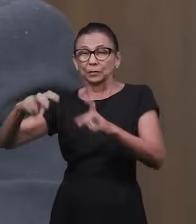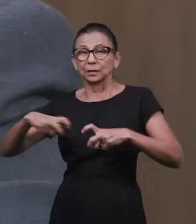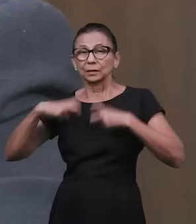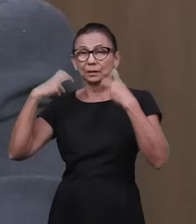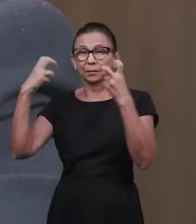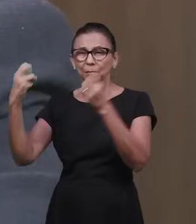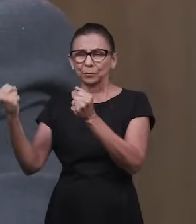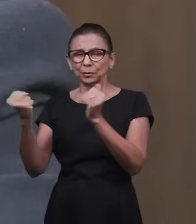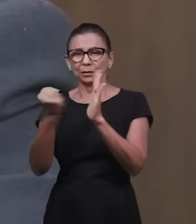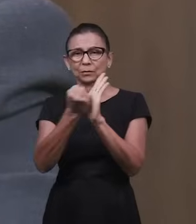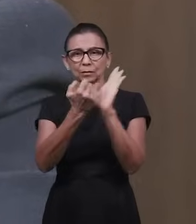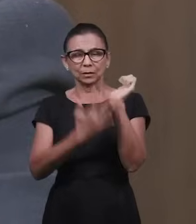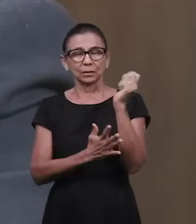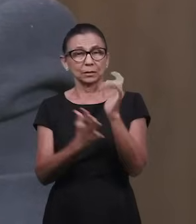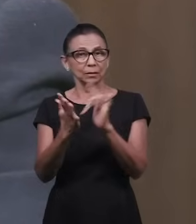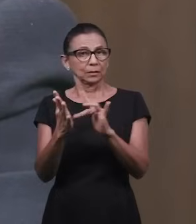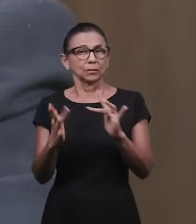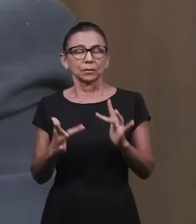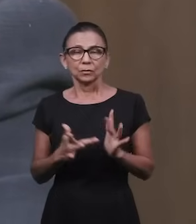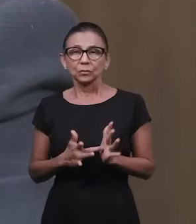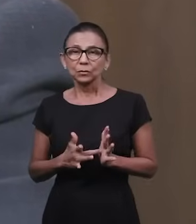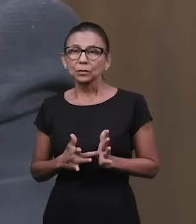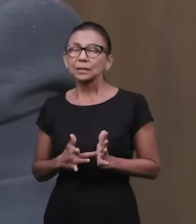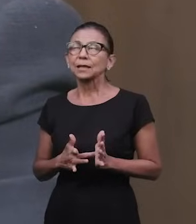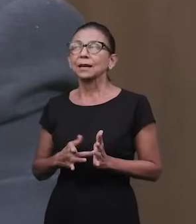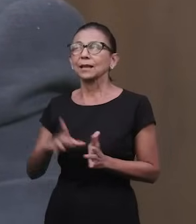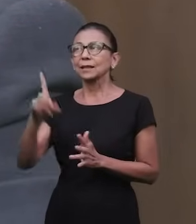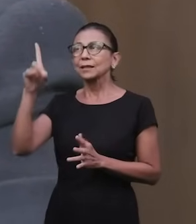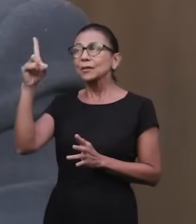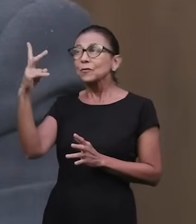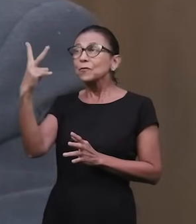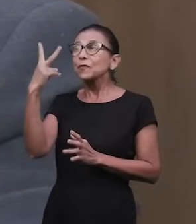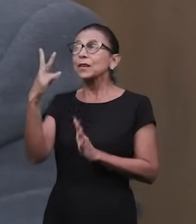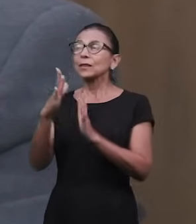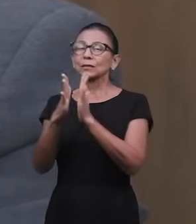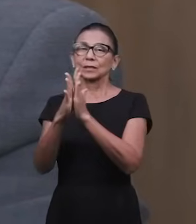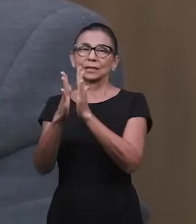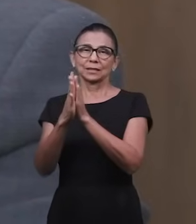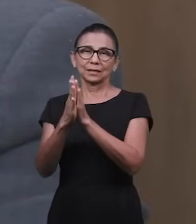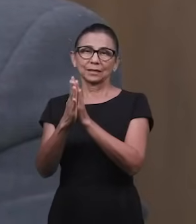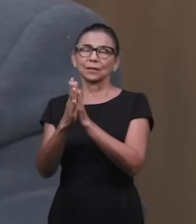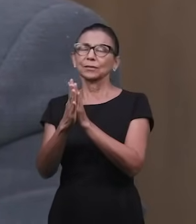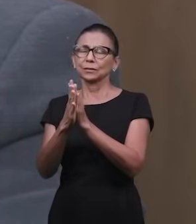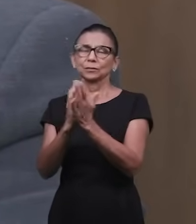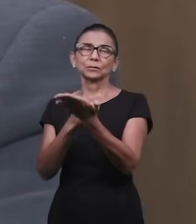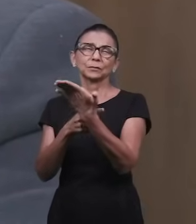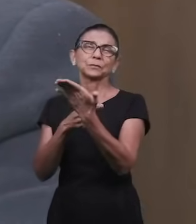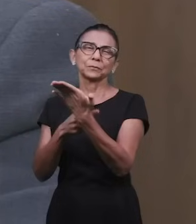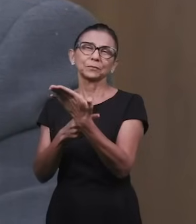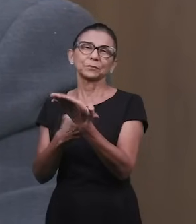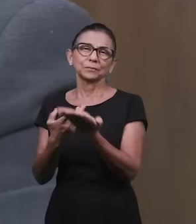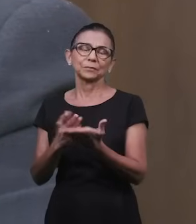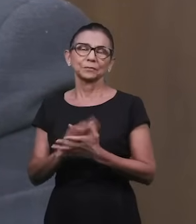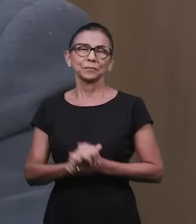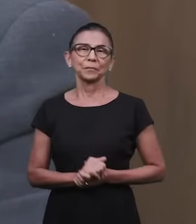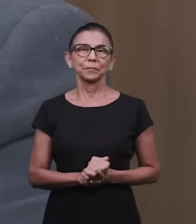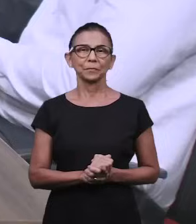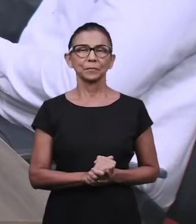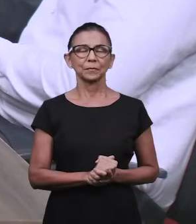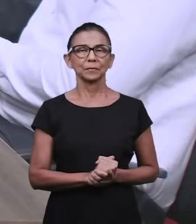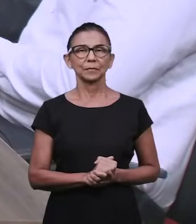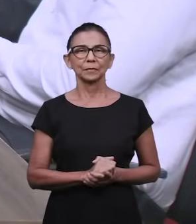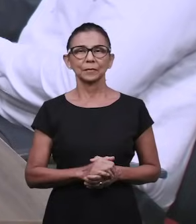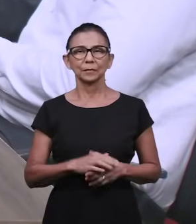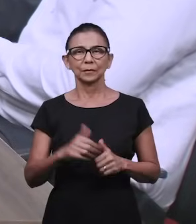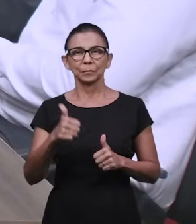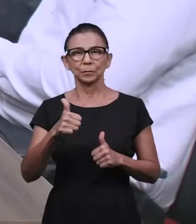como o pastor Marcos diz, rapaz, o Senhor nos ouve. Graças a O Deus. Senhor nos ouve, o Senhor nos atende. Verdade. E há um texto da palavra em 1 Pedro,